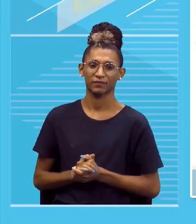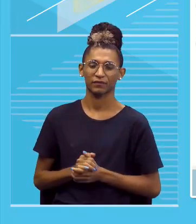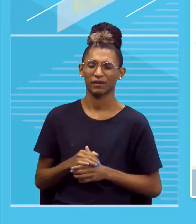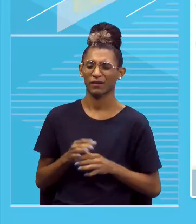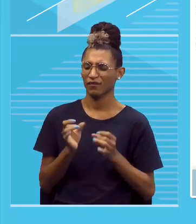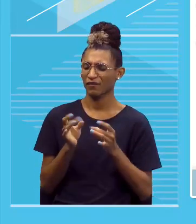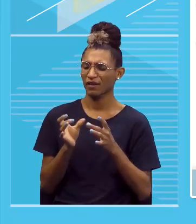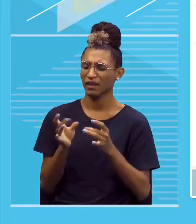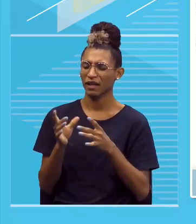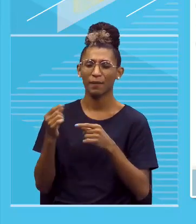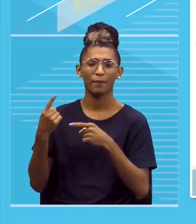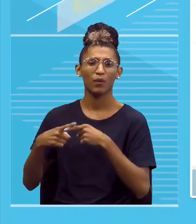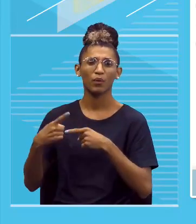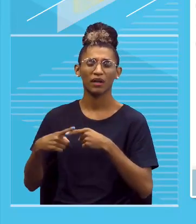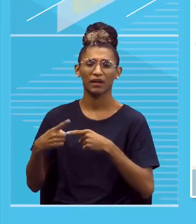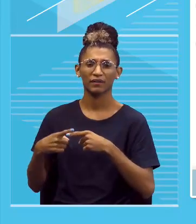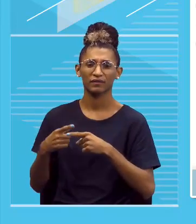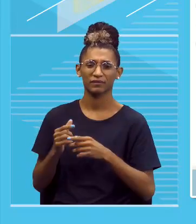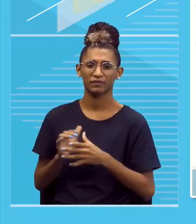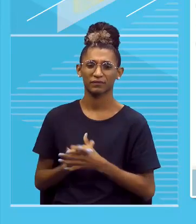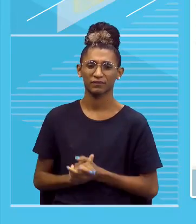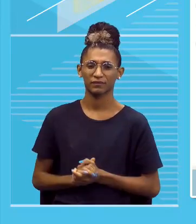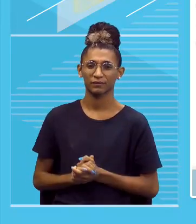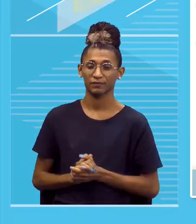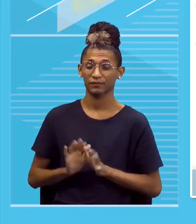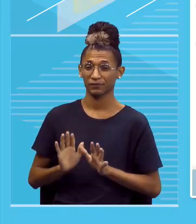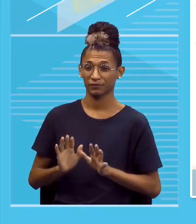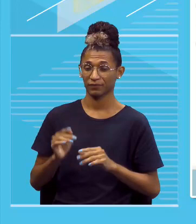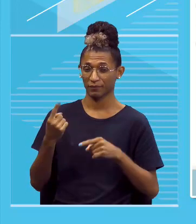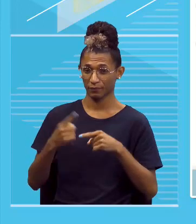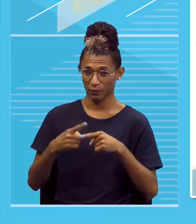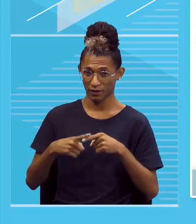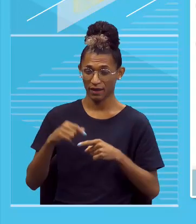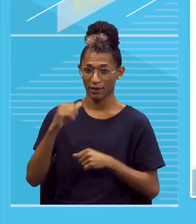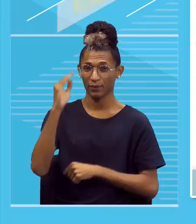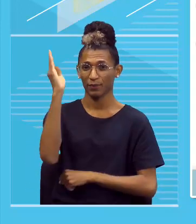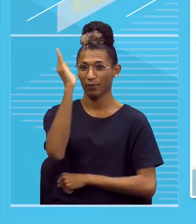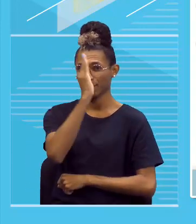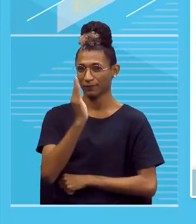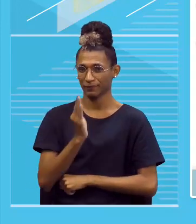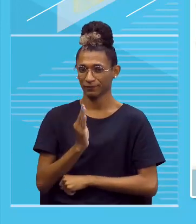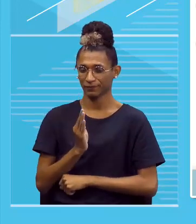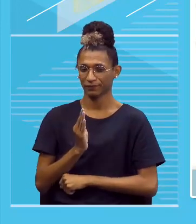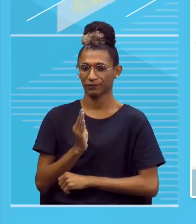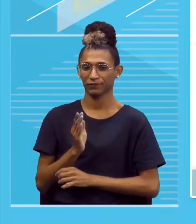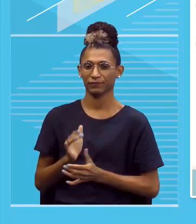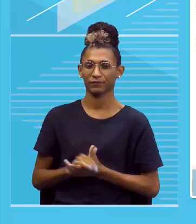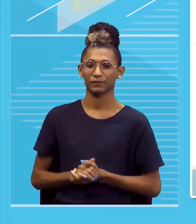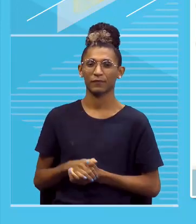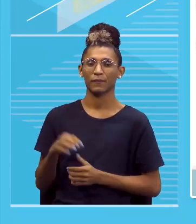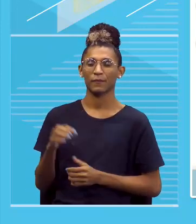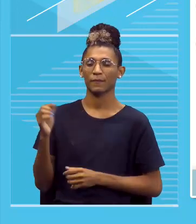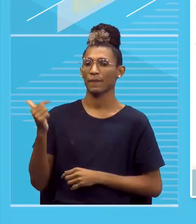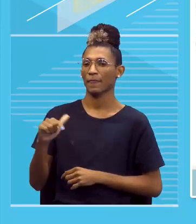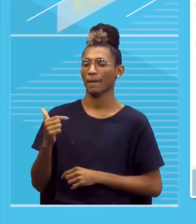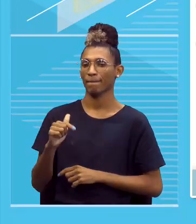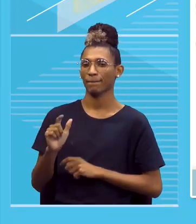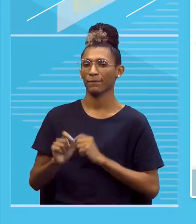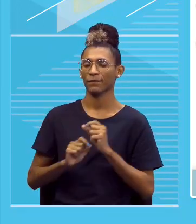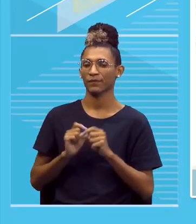só para vender porque no Brasil colônia gente não tinha consumo